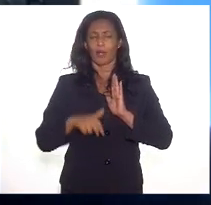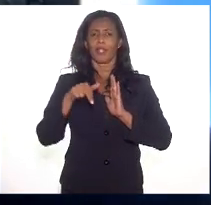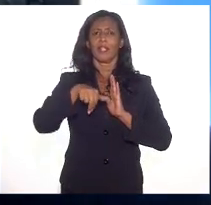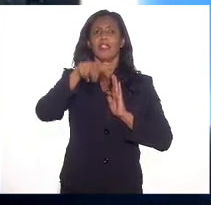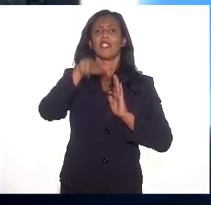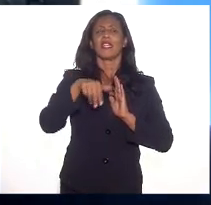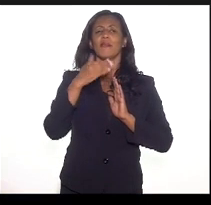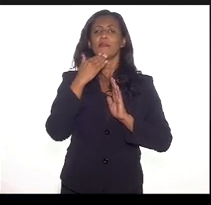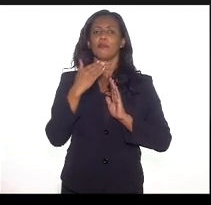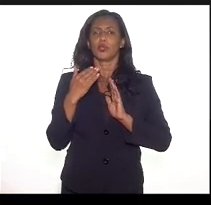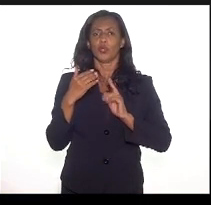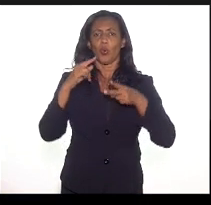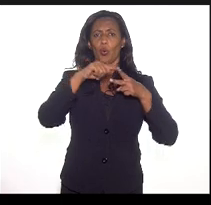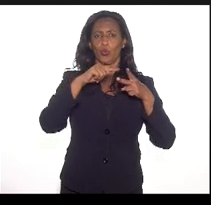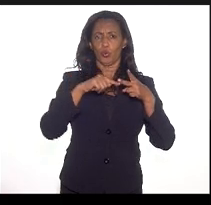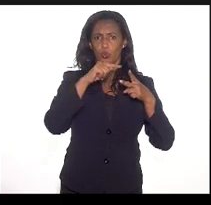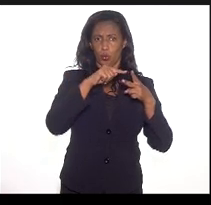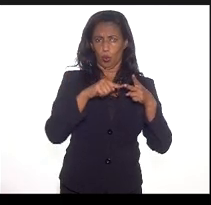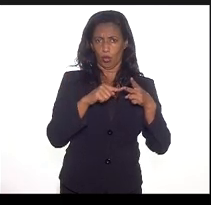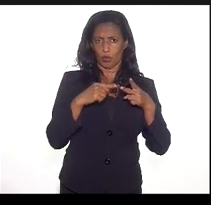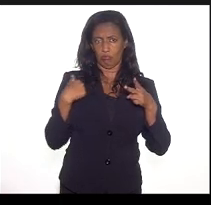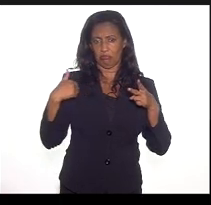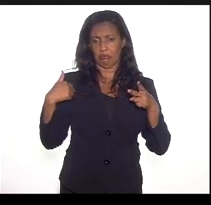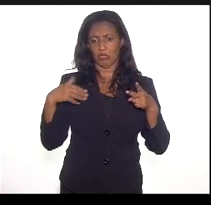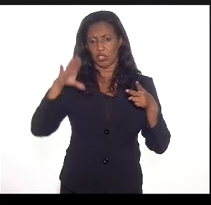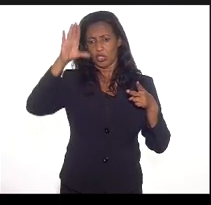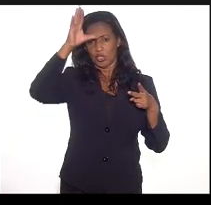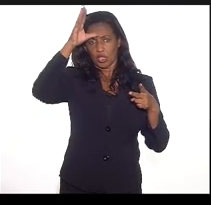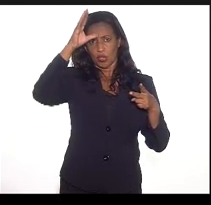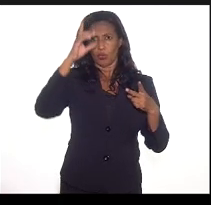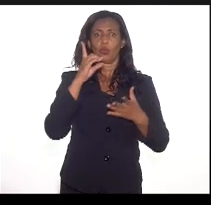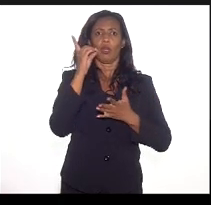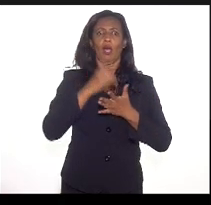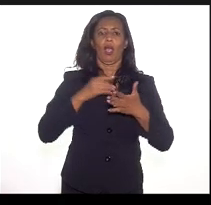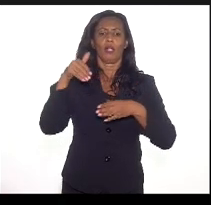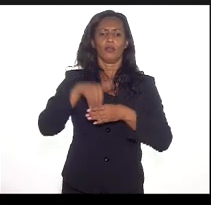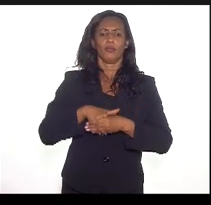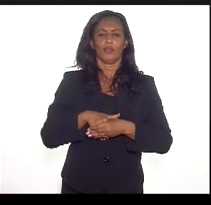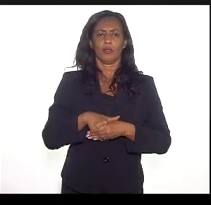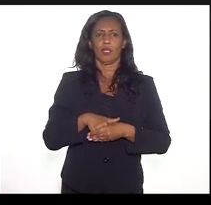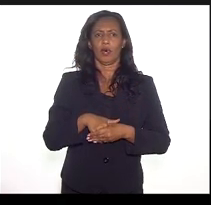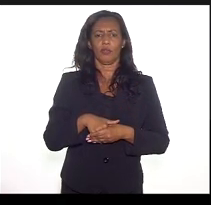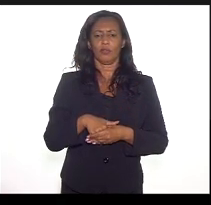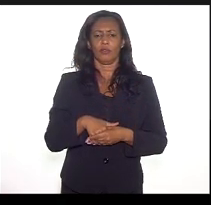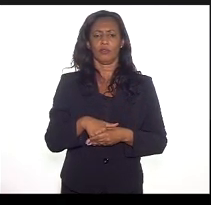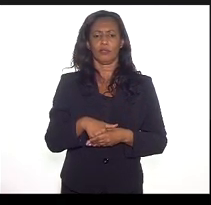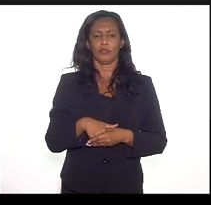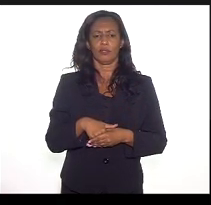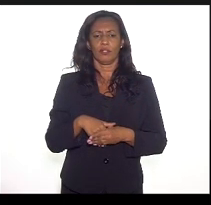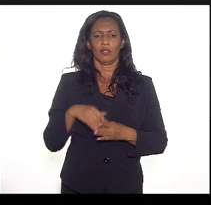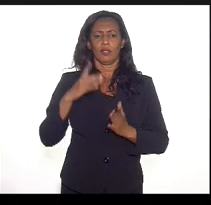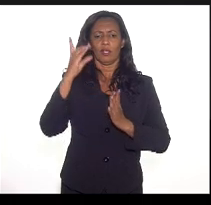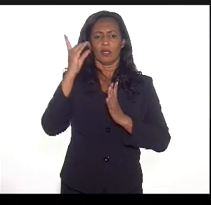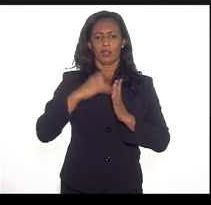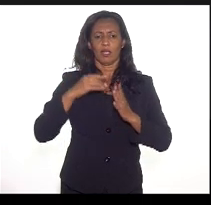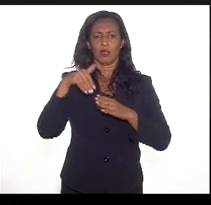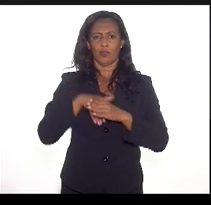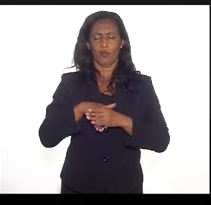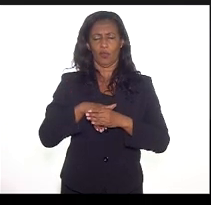Dois solicitaram. Eu pedi pela ordem. Tia Ju, declaração de voto. Declaração, presidente. Só um minuto. Declaração de voto. Tia Ju